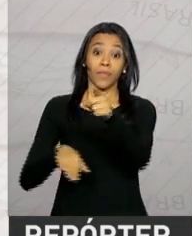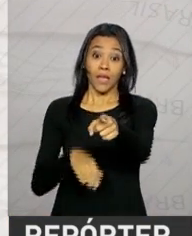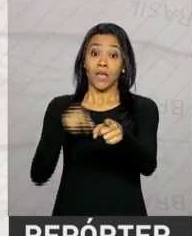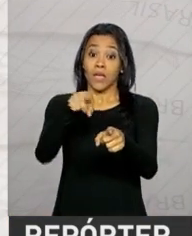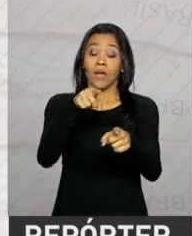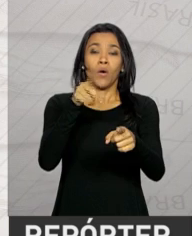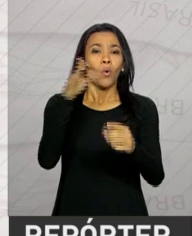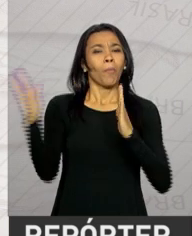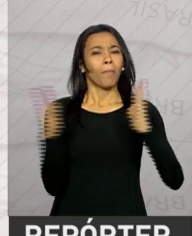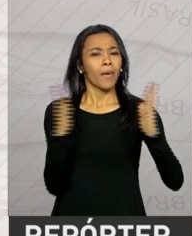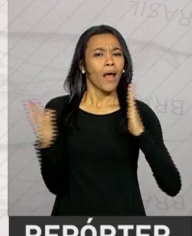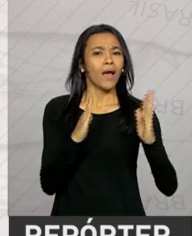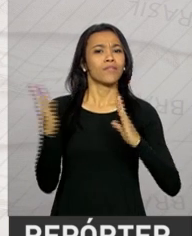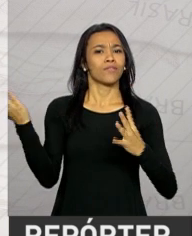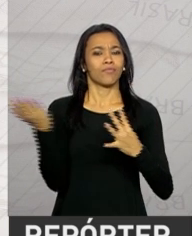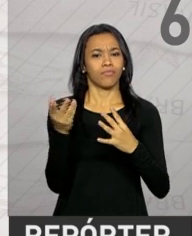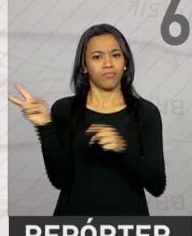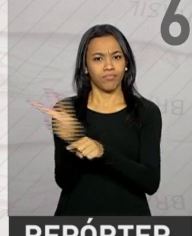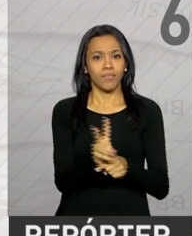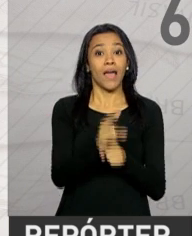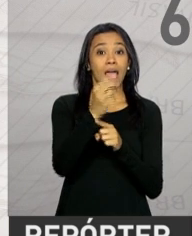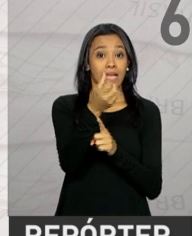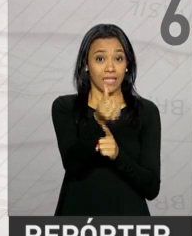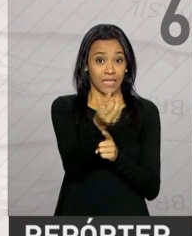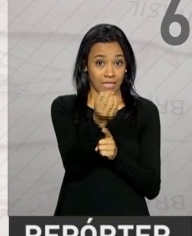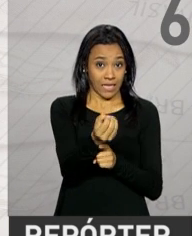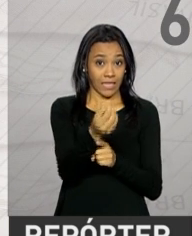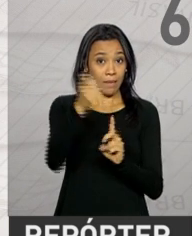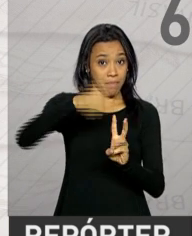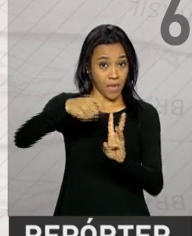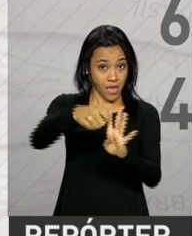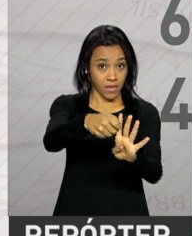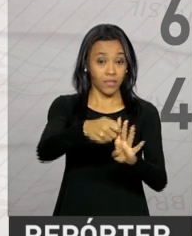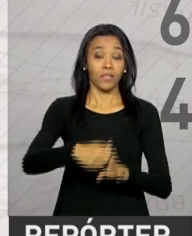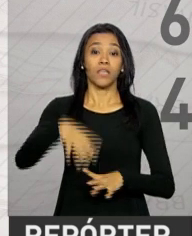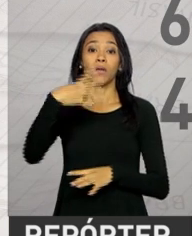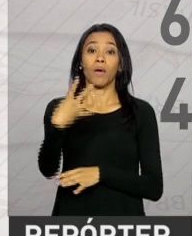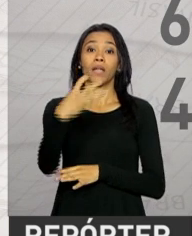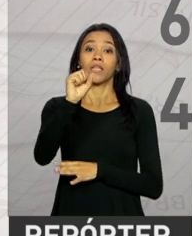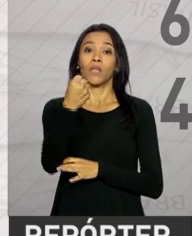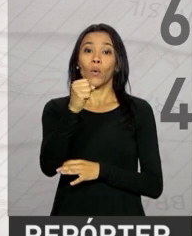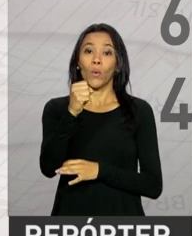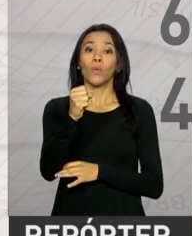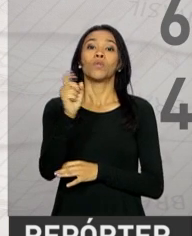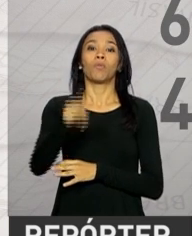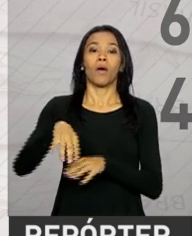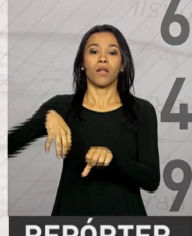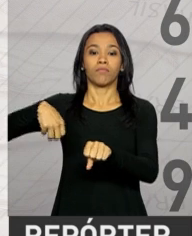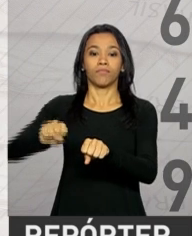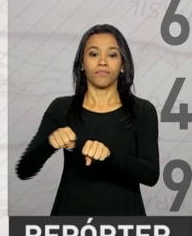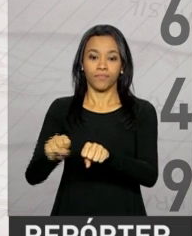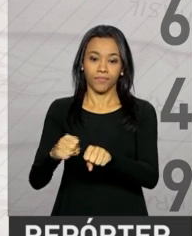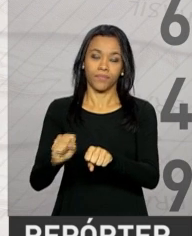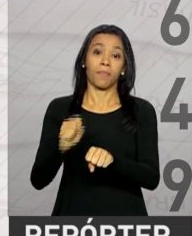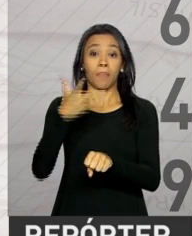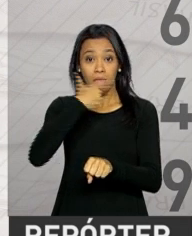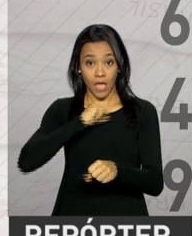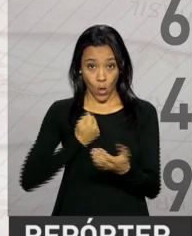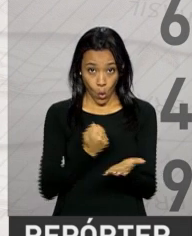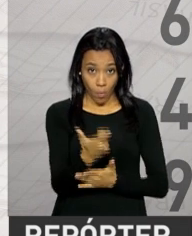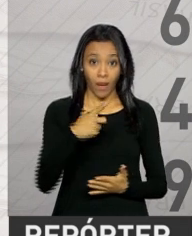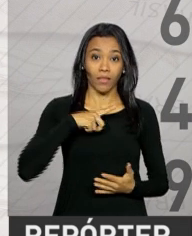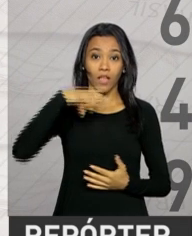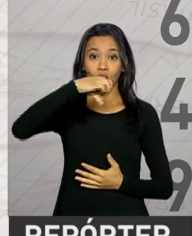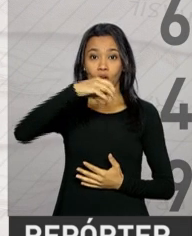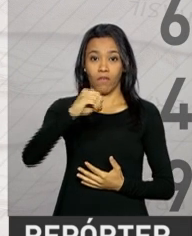Caixa, o prazo de financiamento é de até 60 meses para automóveis e 48 meses para motocicletas. O comprador tem